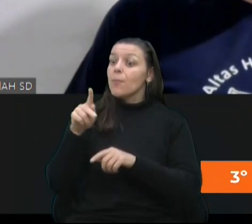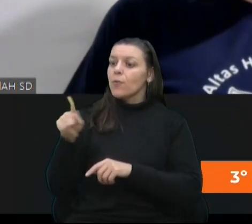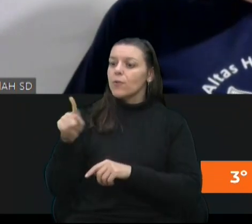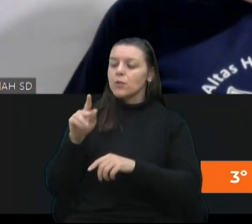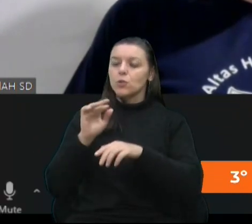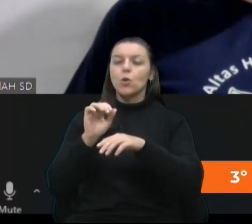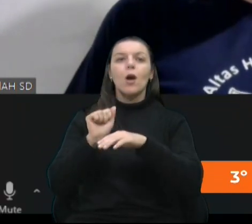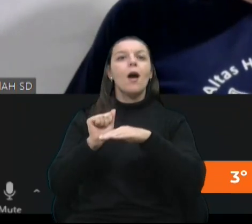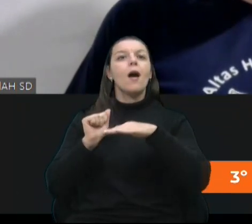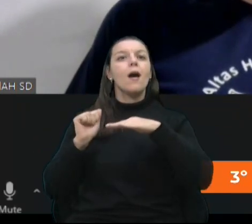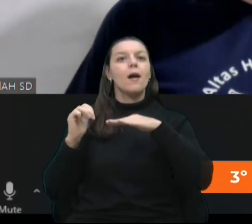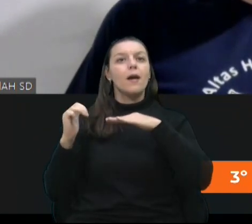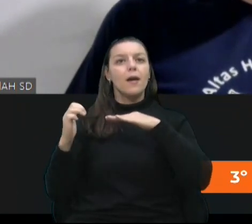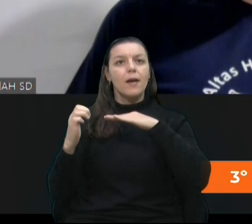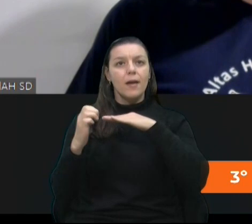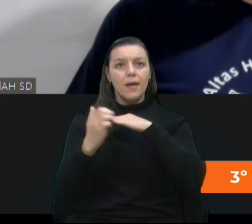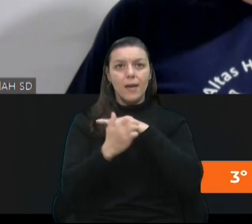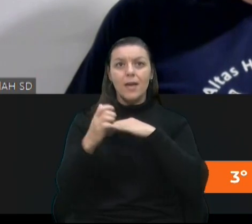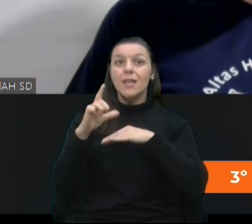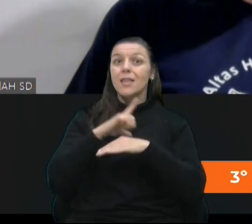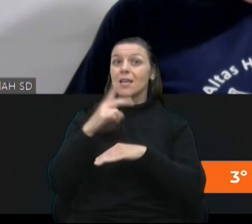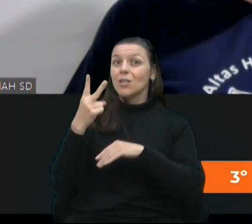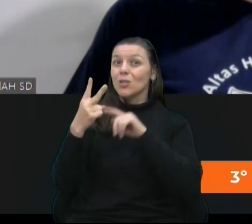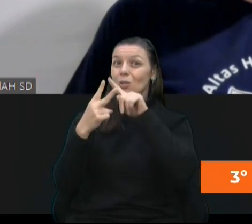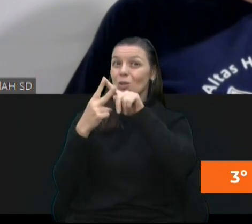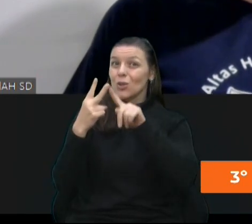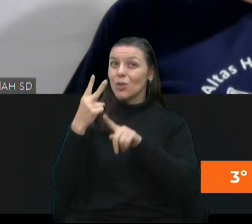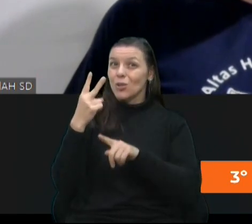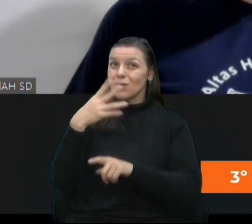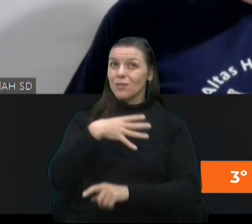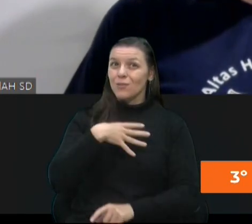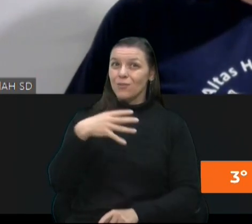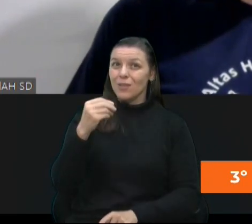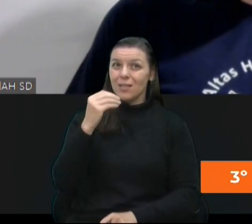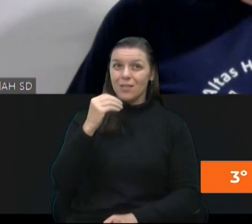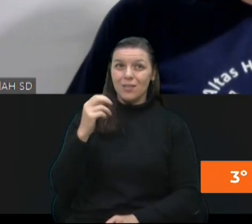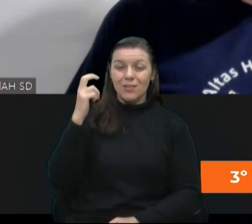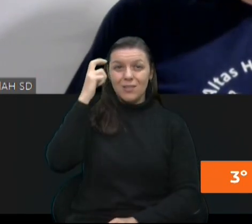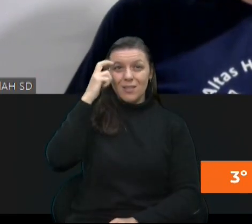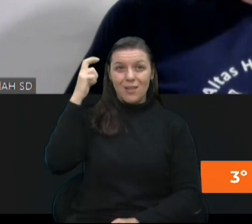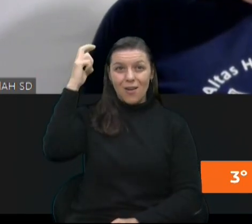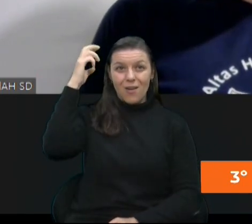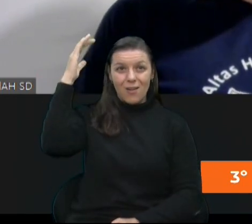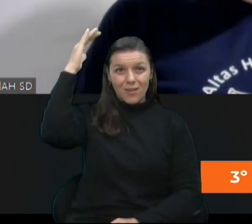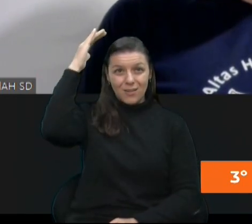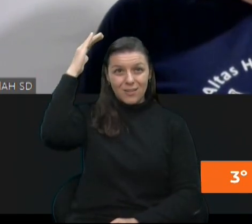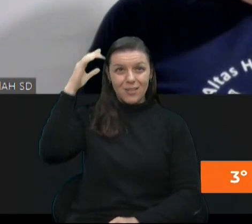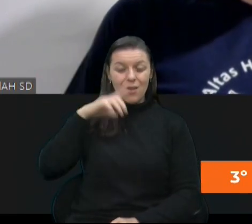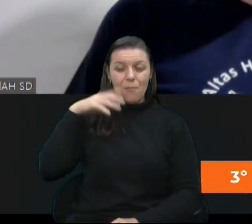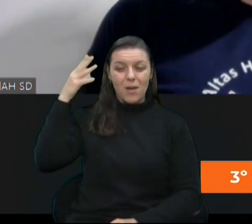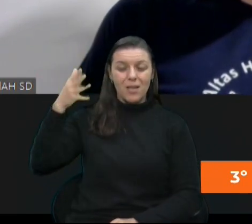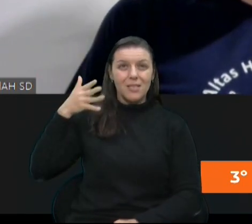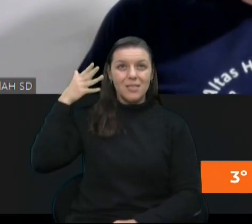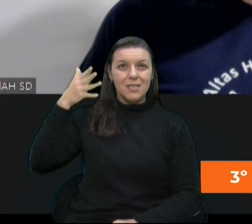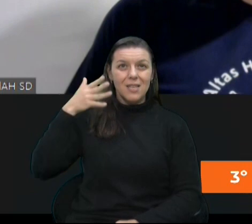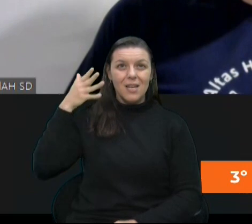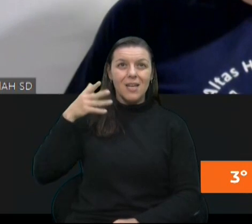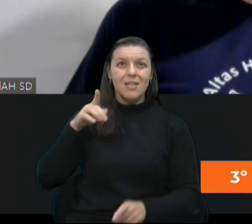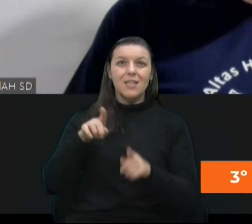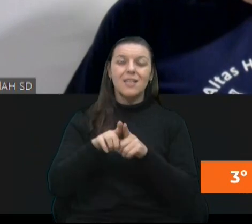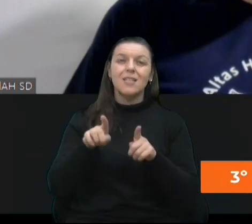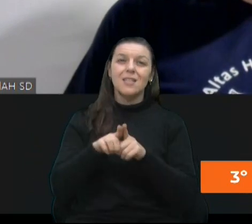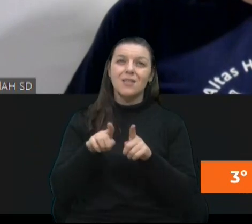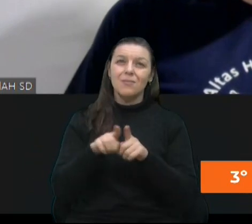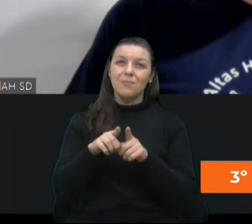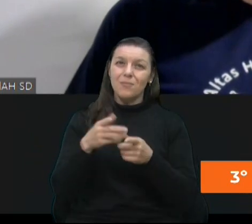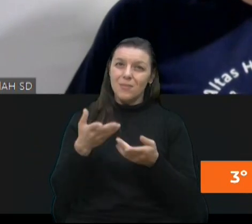especializado, ele tem 2 filhos com altas habilidades, superdotação, ele é palestrante, ele é cofundador, e